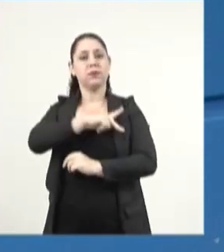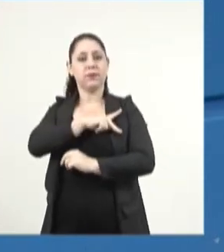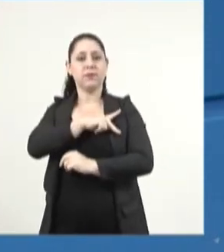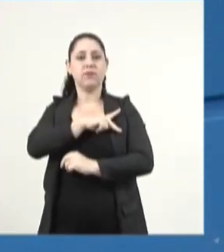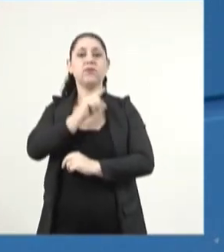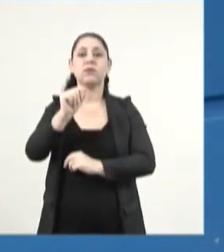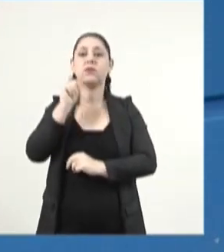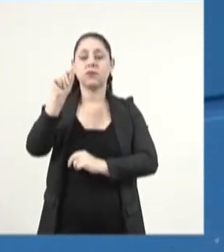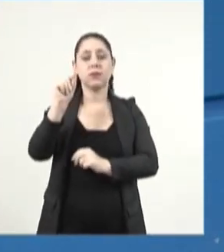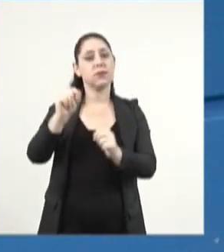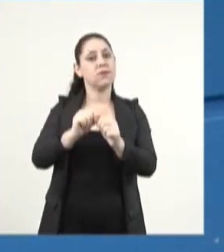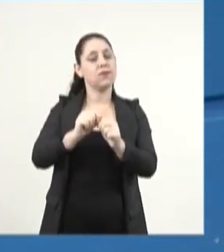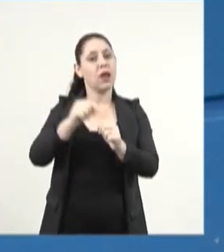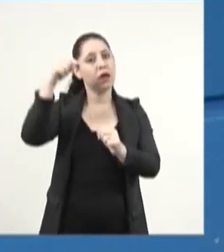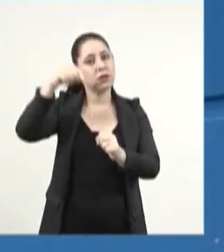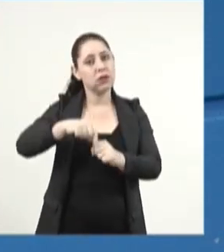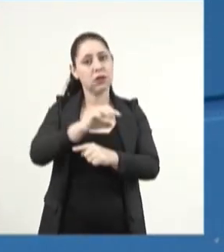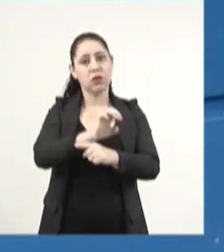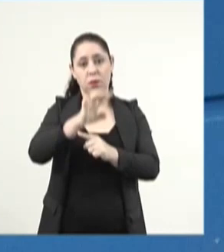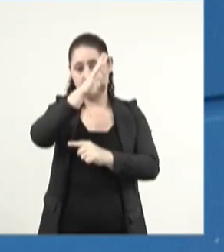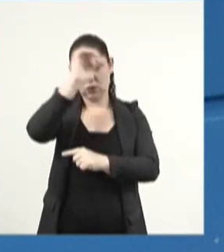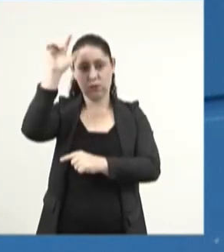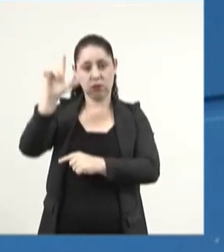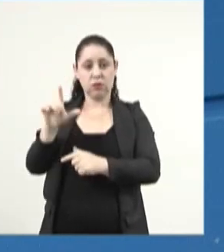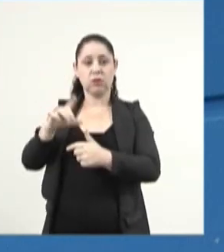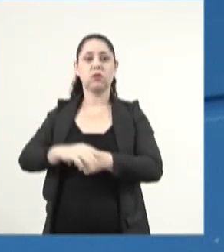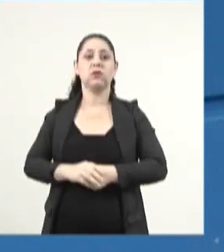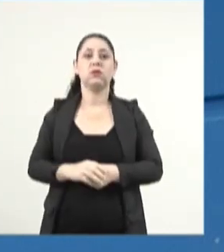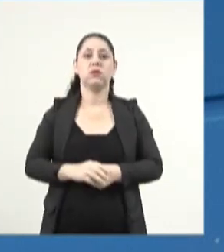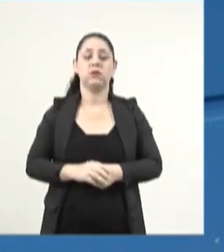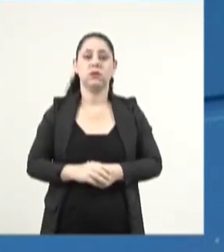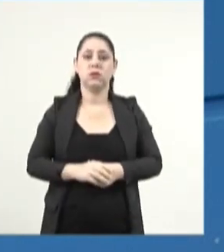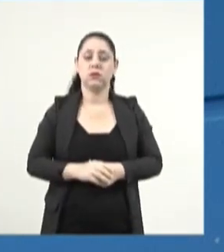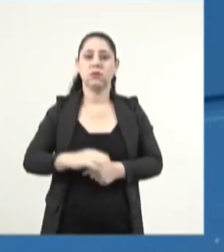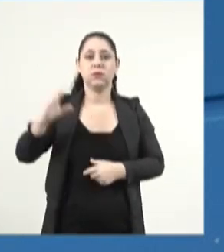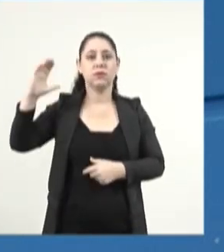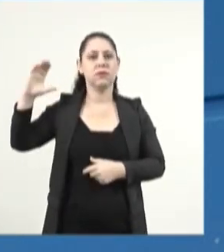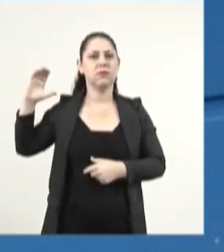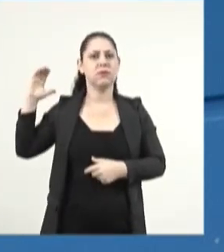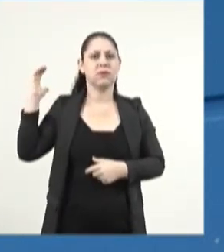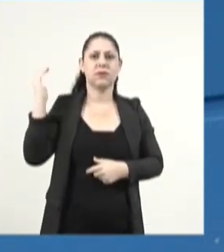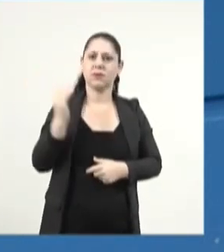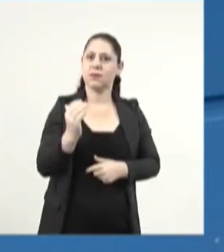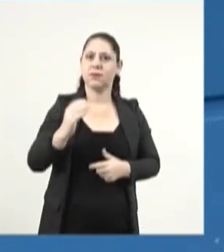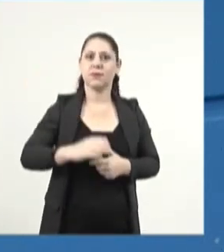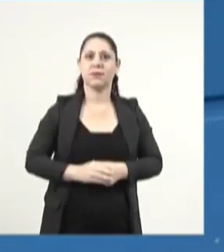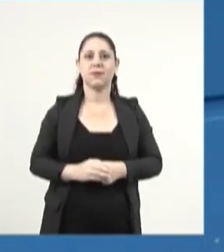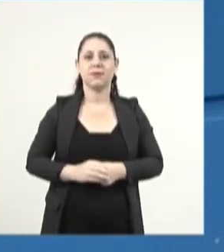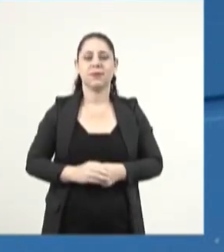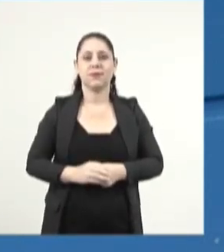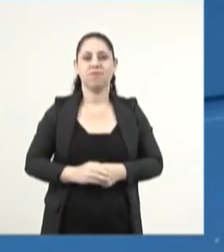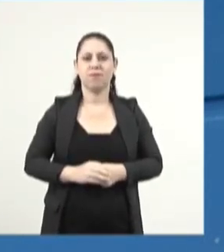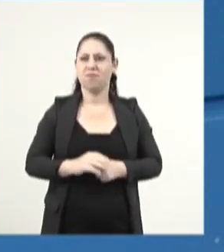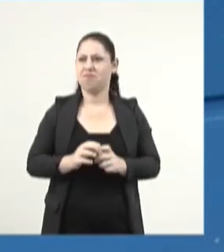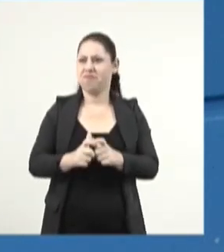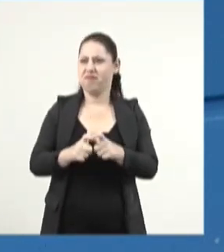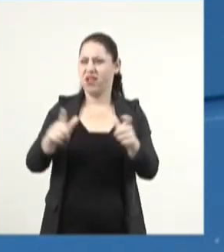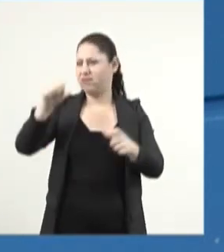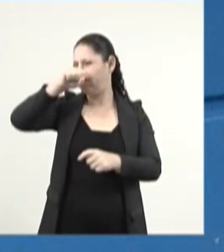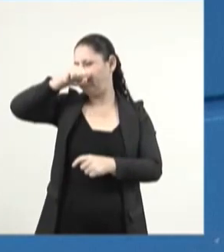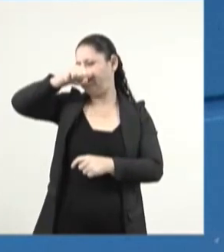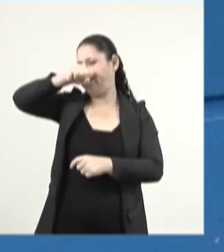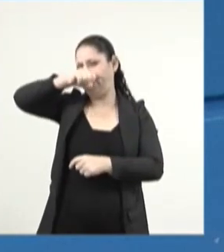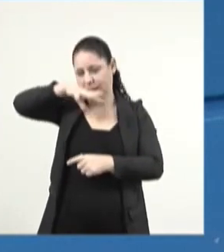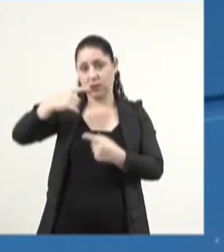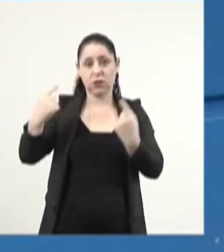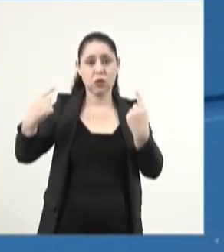Público para que aqui no Mato Grosso, criminoso que cometa crime de tão grande